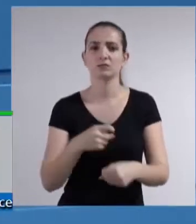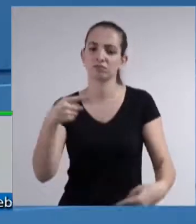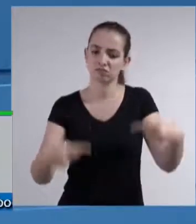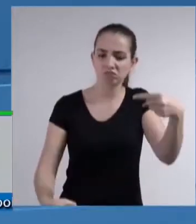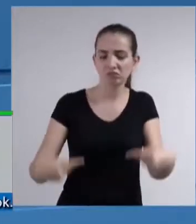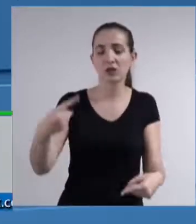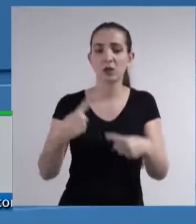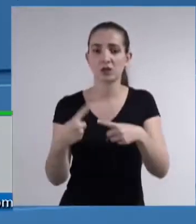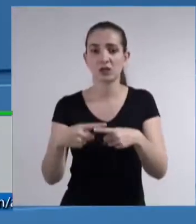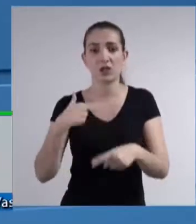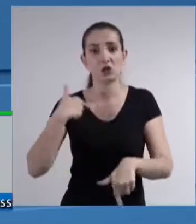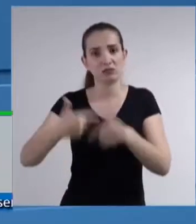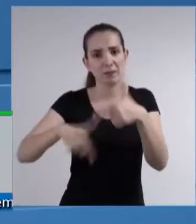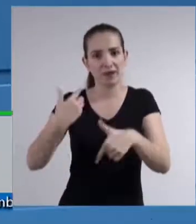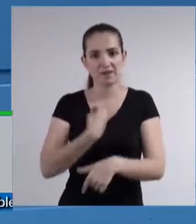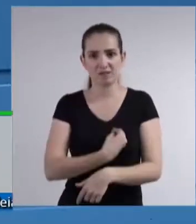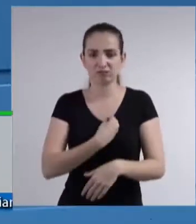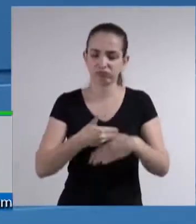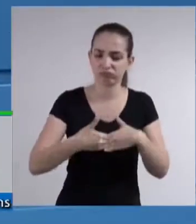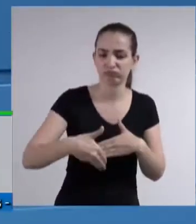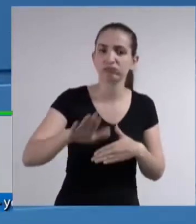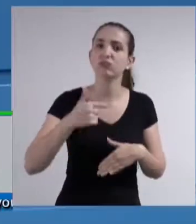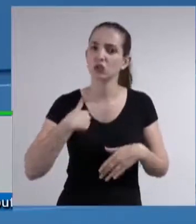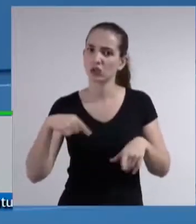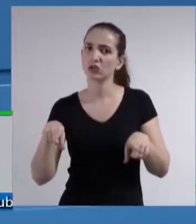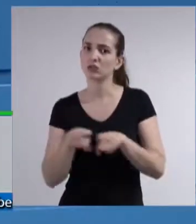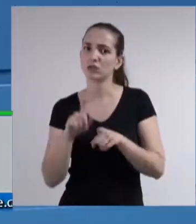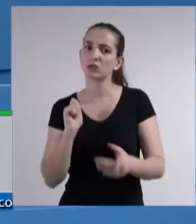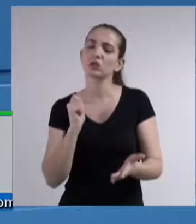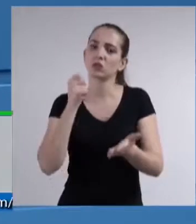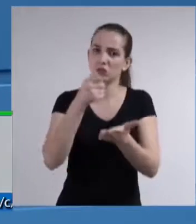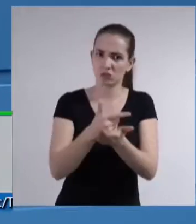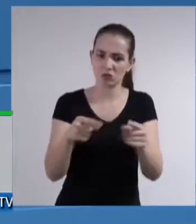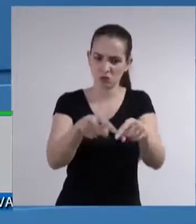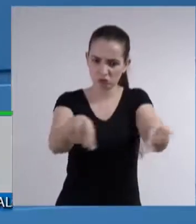a vida inteira e também adquiri uma propriedade rural em Carapó.